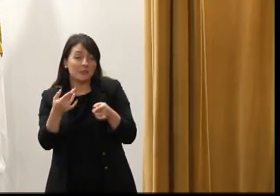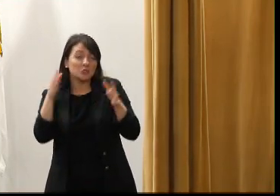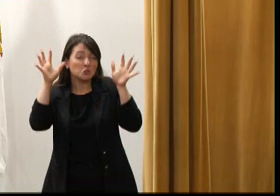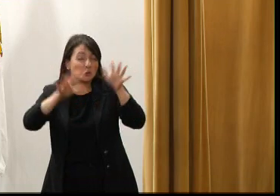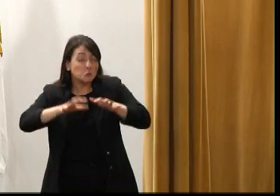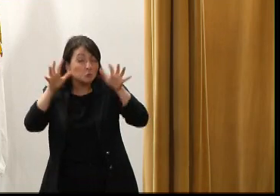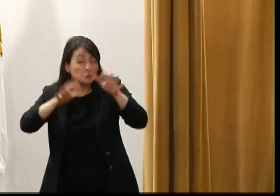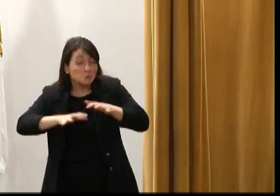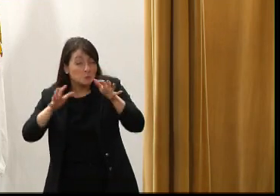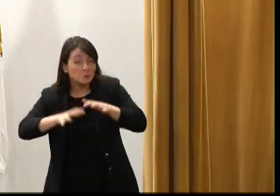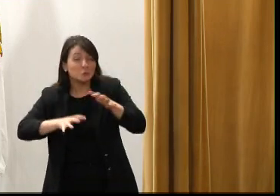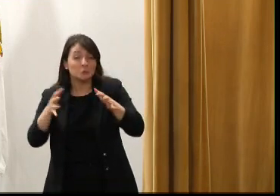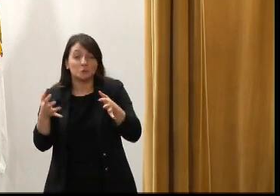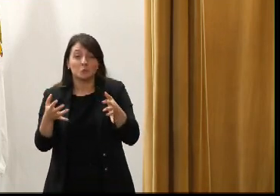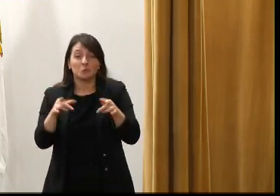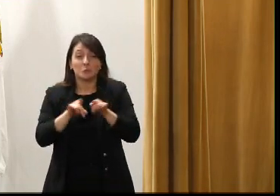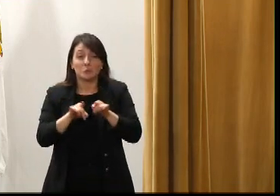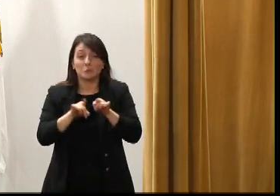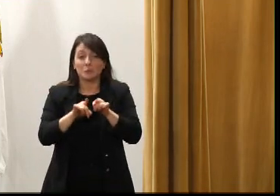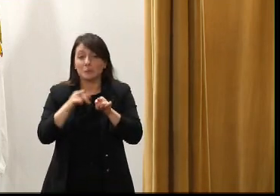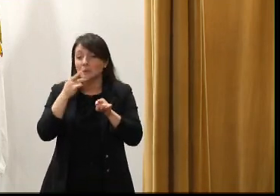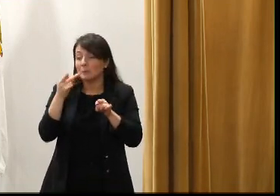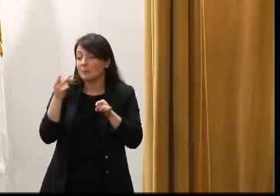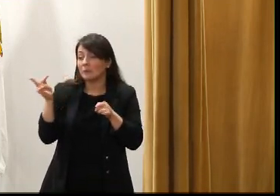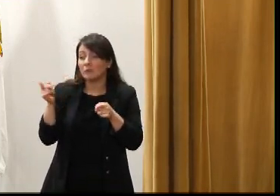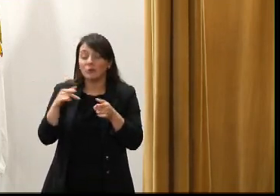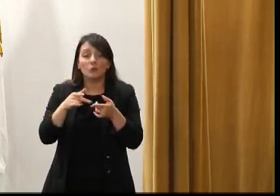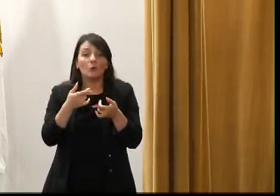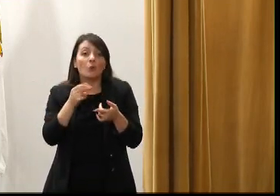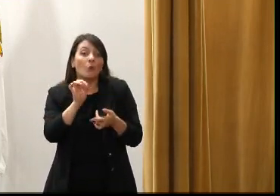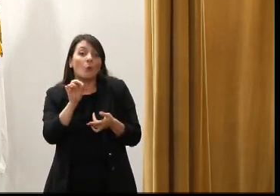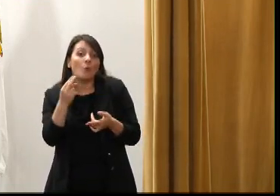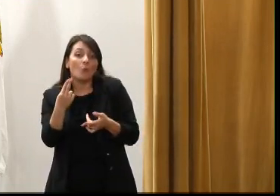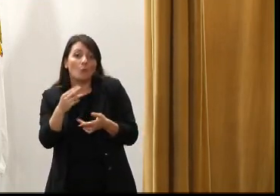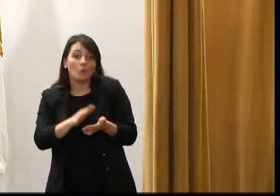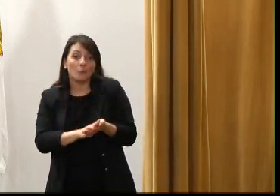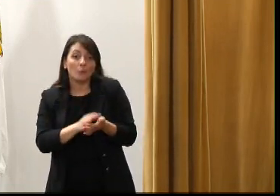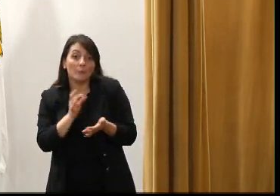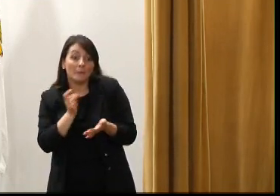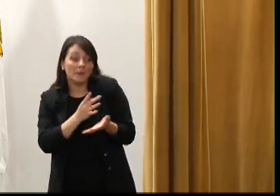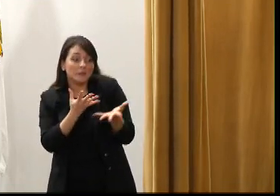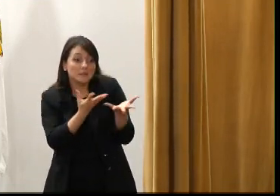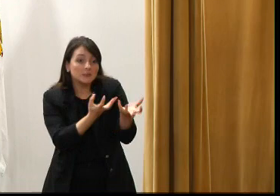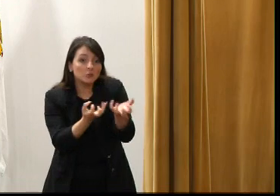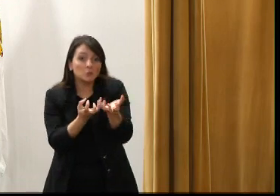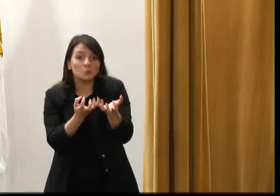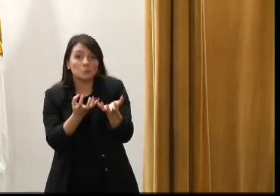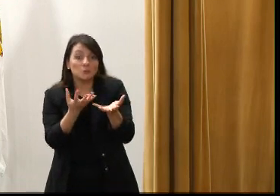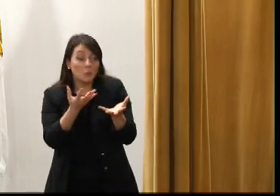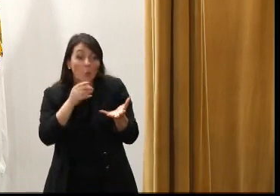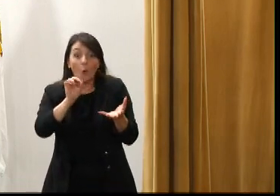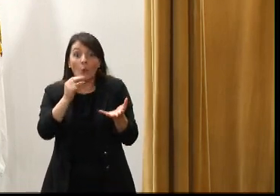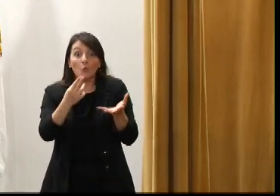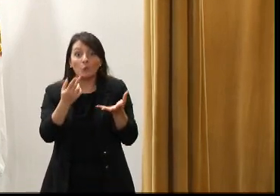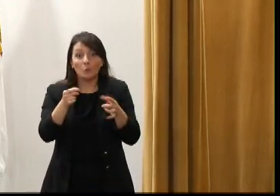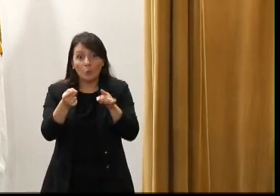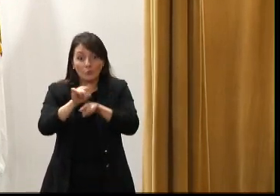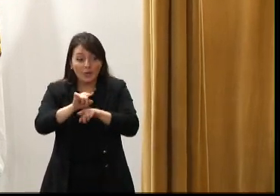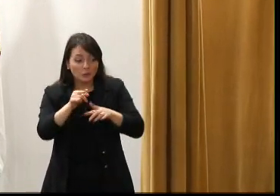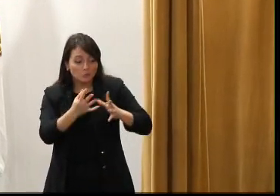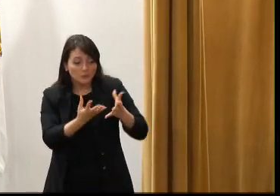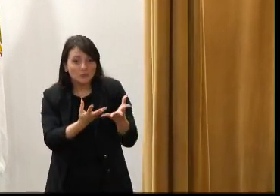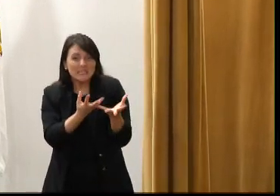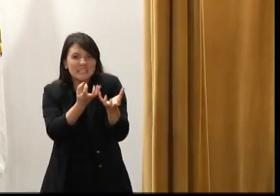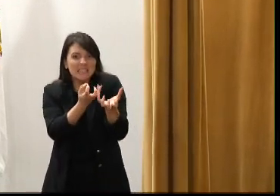chuvas, eventos extremos, como o professor Nelson falou, ou menos, secura, incêndios. Tá? Essa é a questão.